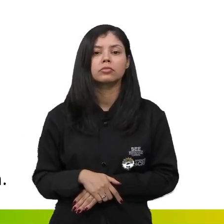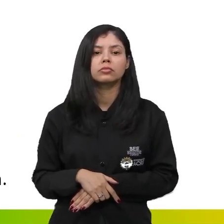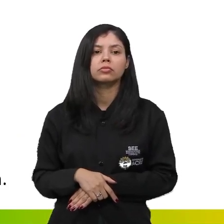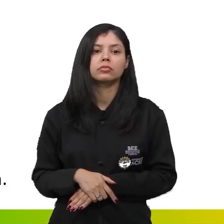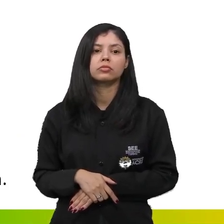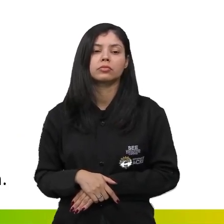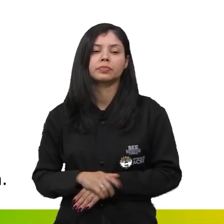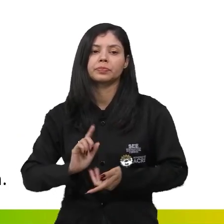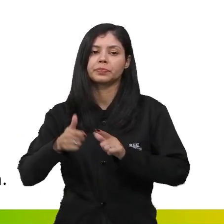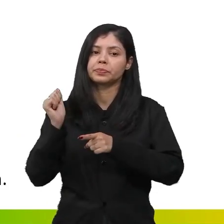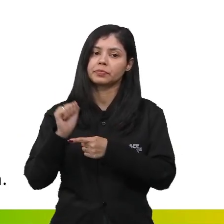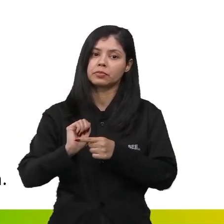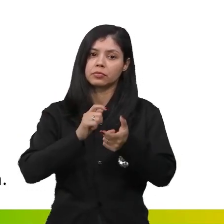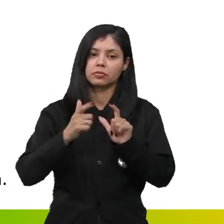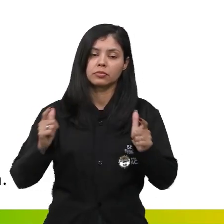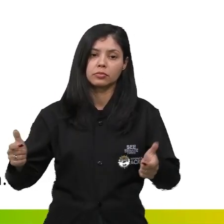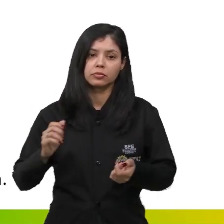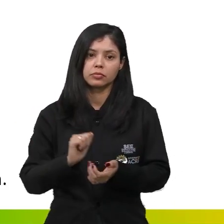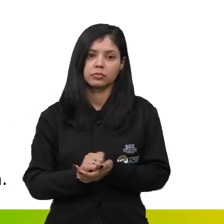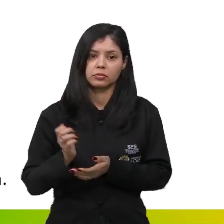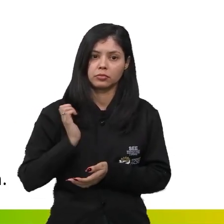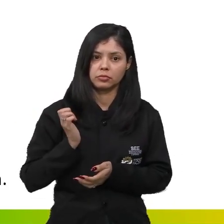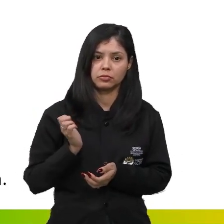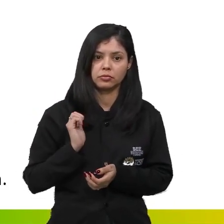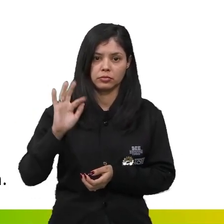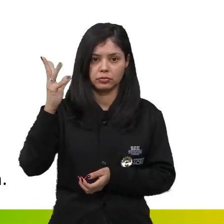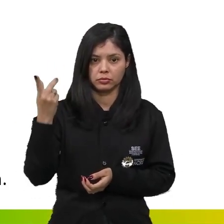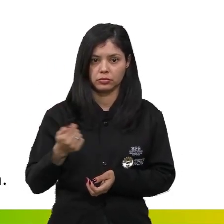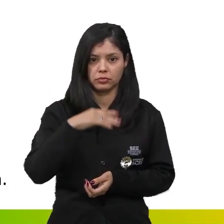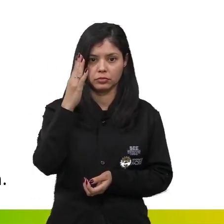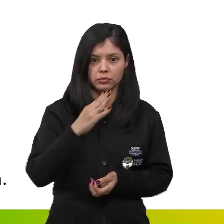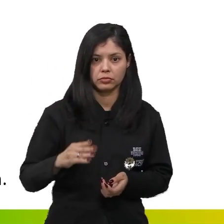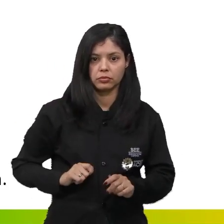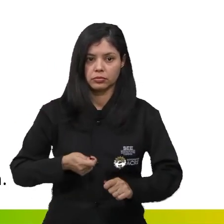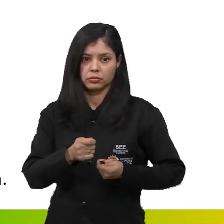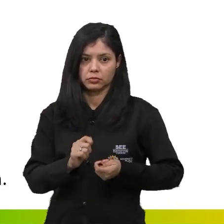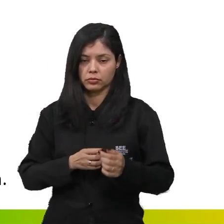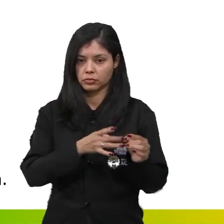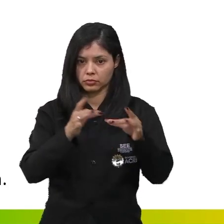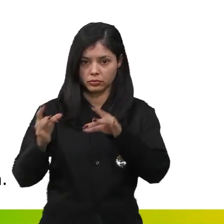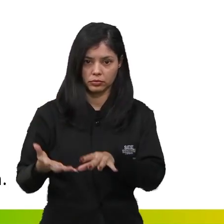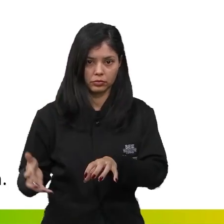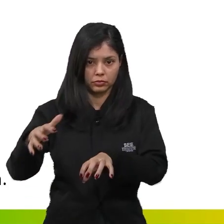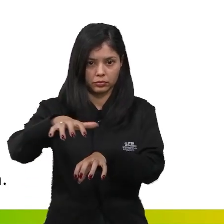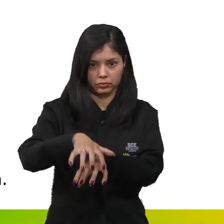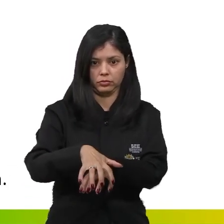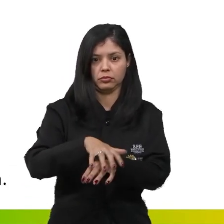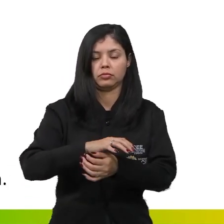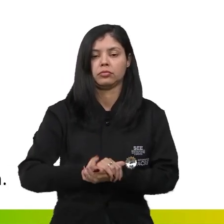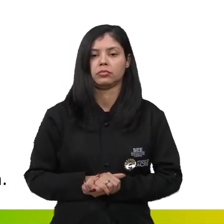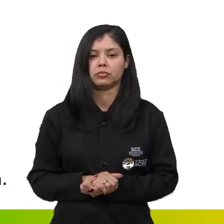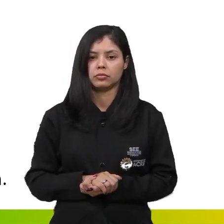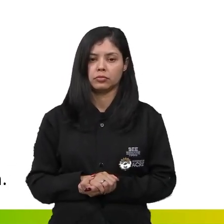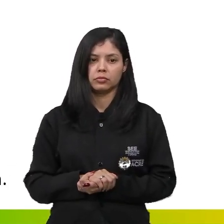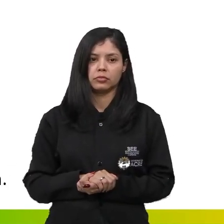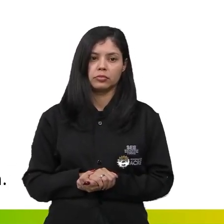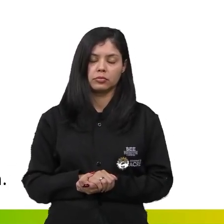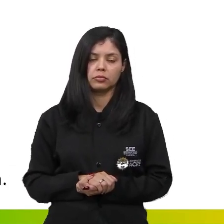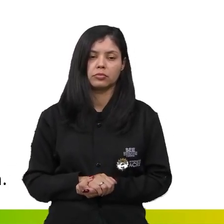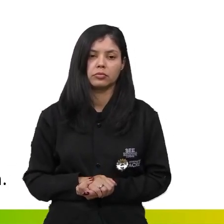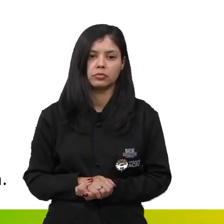acompanha comigo. Letra A. O crescimento de uma elite afro-brasileira que dominava o comércio